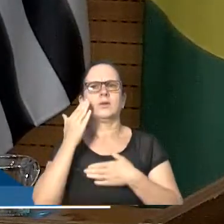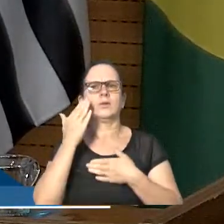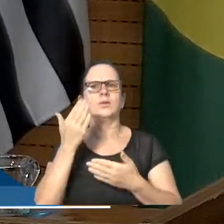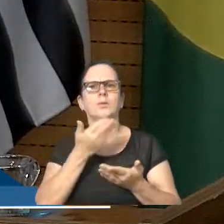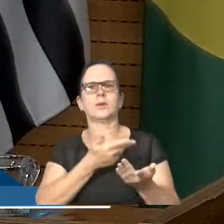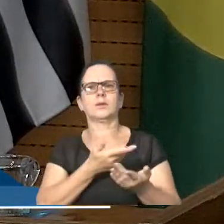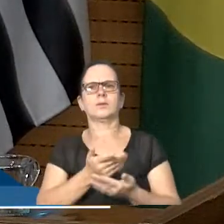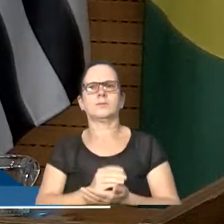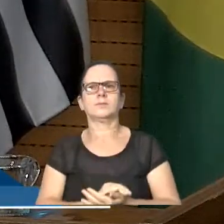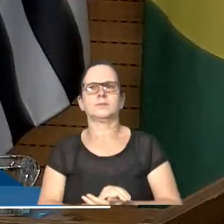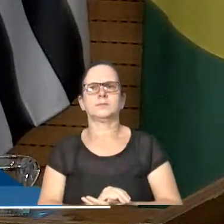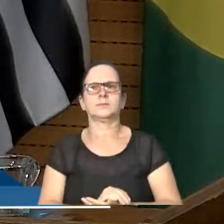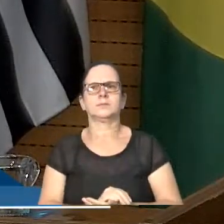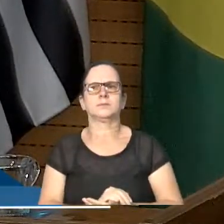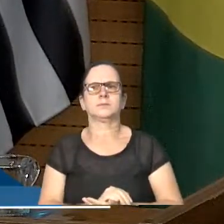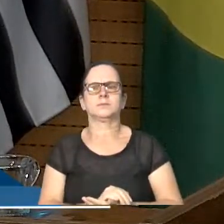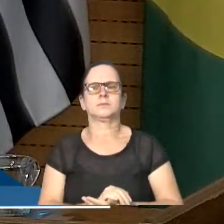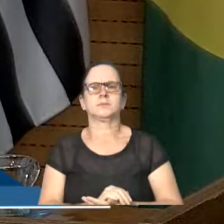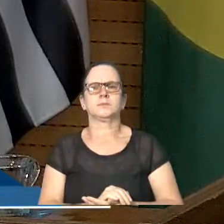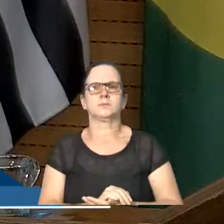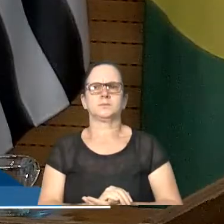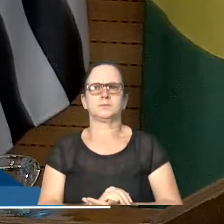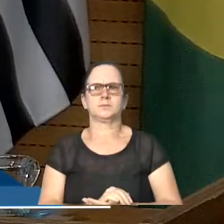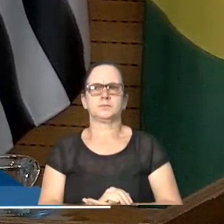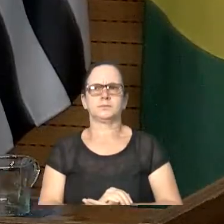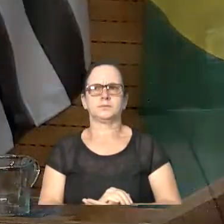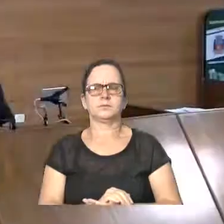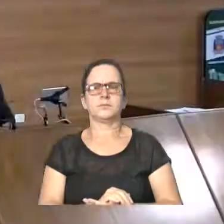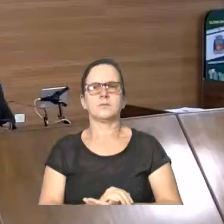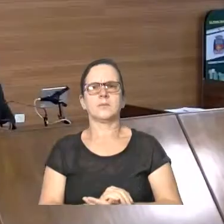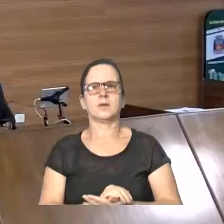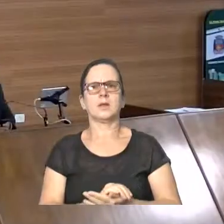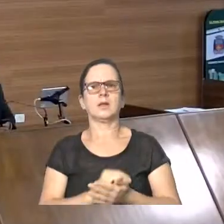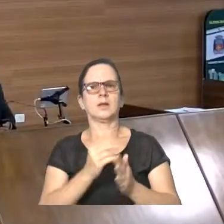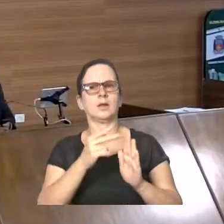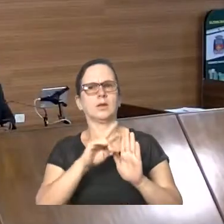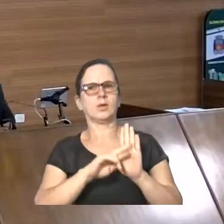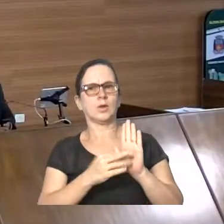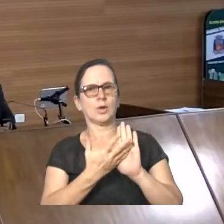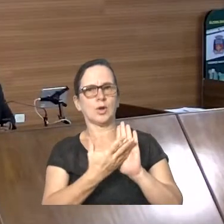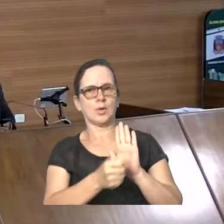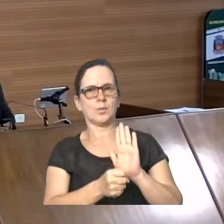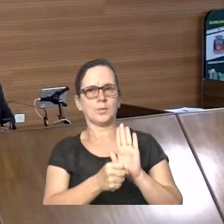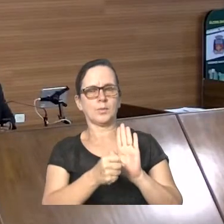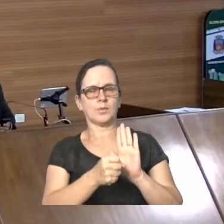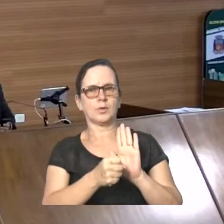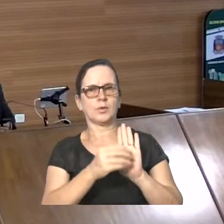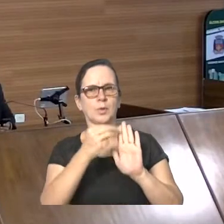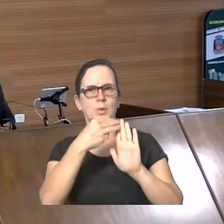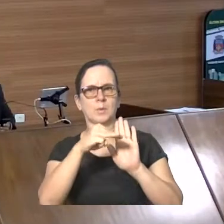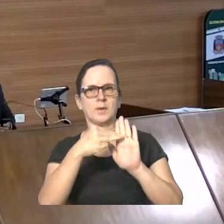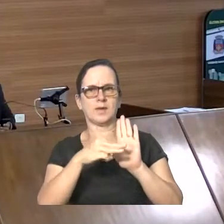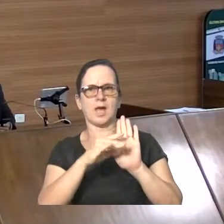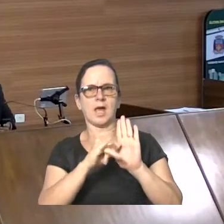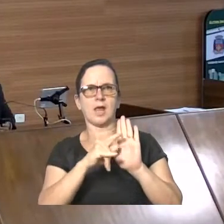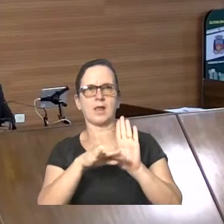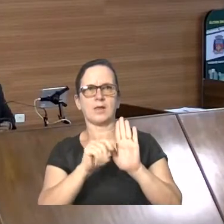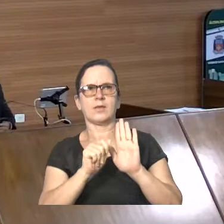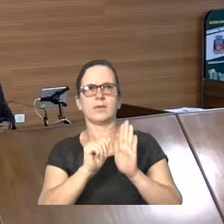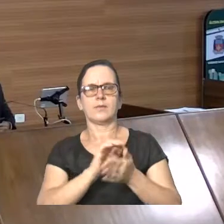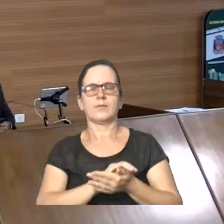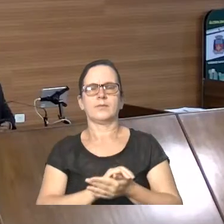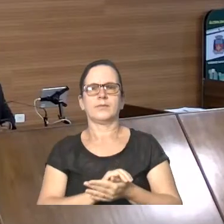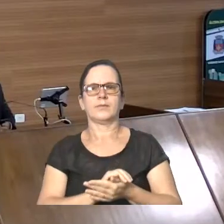de... Vem aqui, a gente convoca o senhor, vem aqui, prefeito. Está, portanto, aprovado em primeira discussão, com mensagem aditiva, o presente projeto de